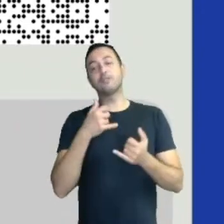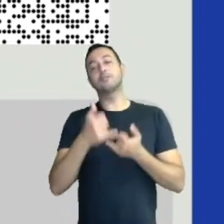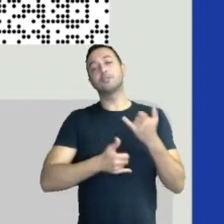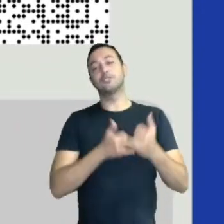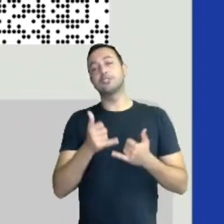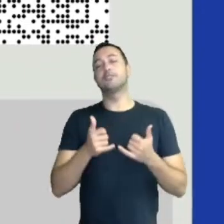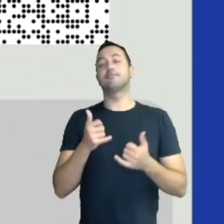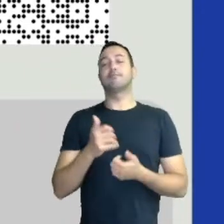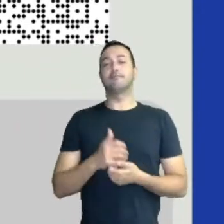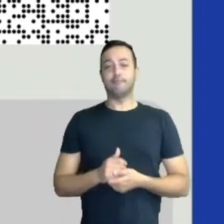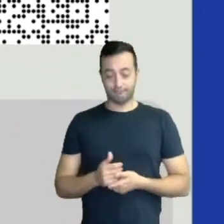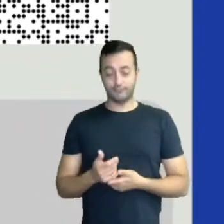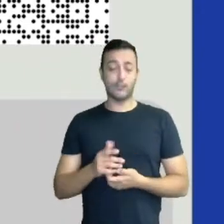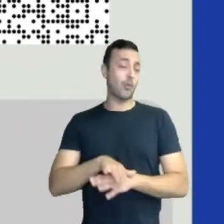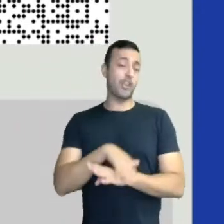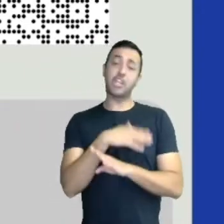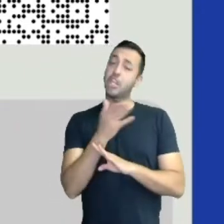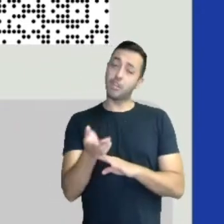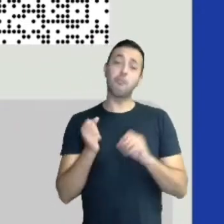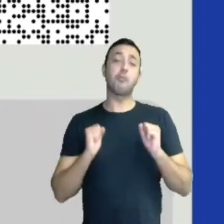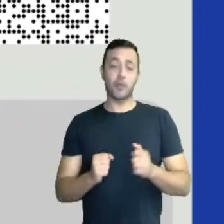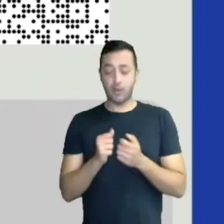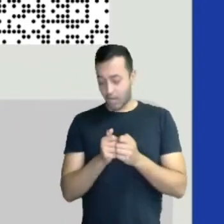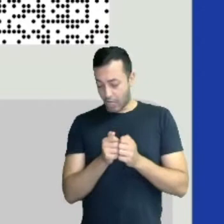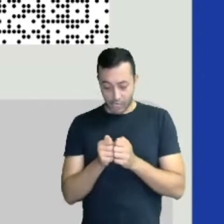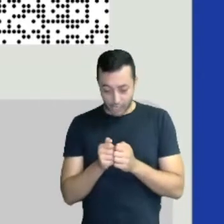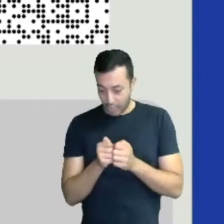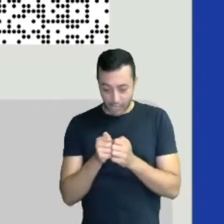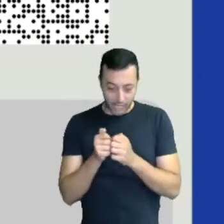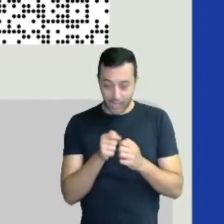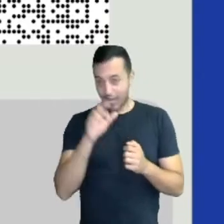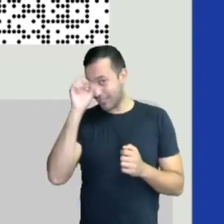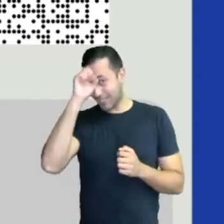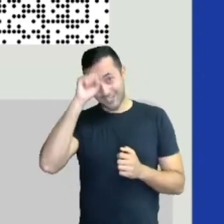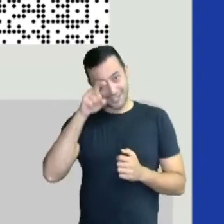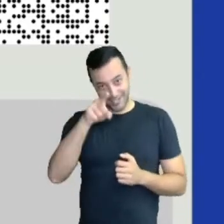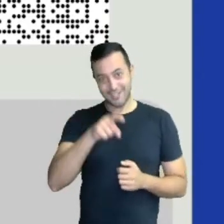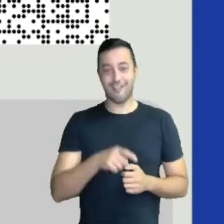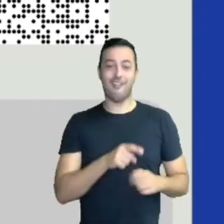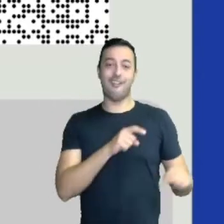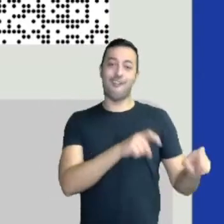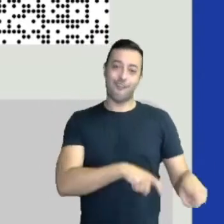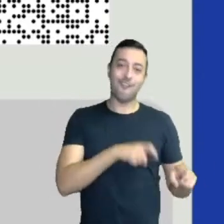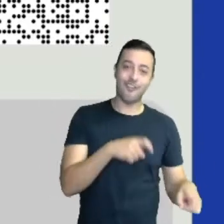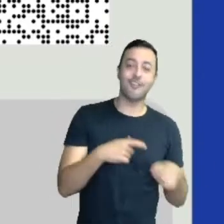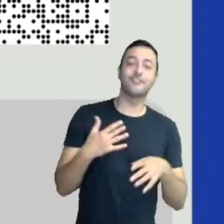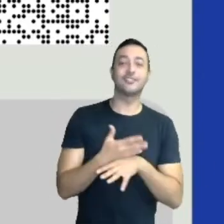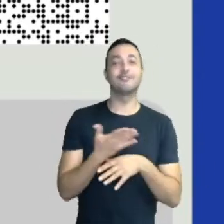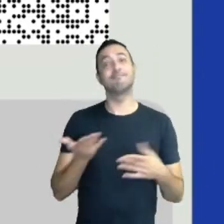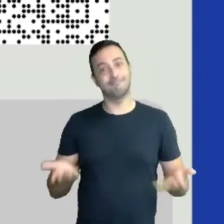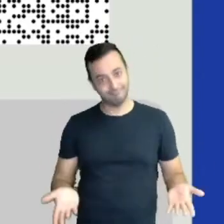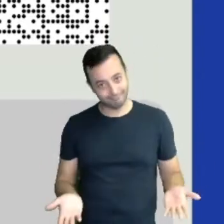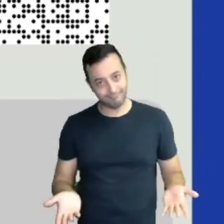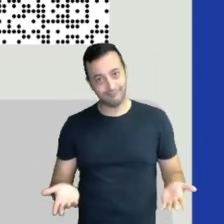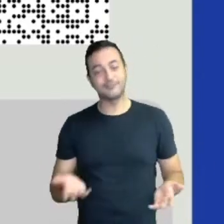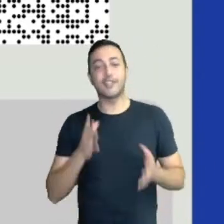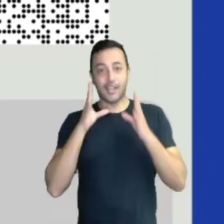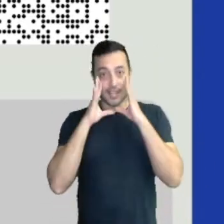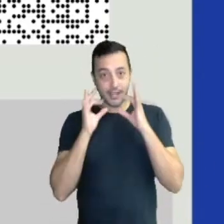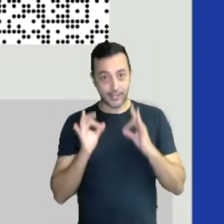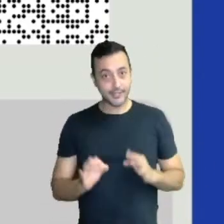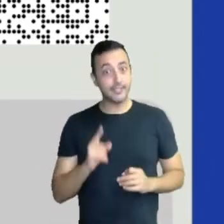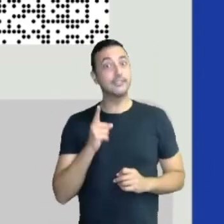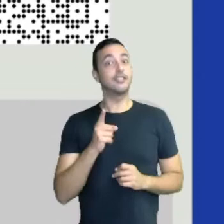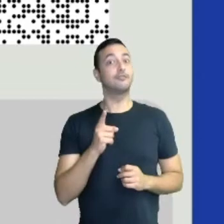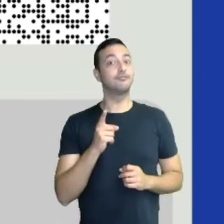seu celular. Passar o dia todinho aí jogando, ó. Só assim vai aprender o que é zona rural e zona urbana, não é? Agora presta